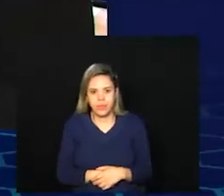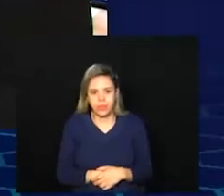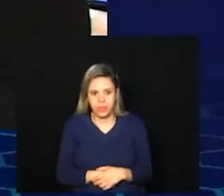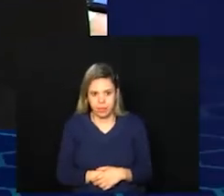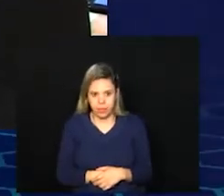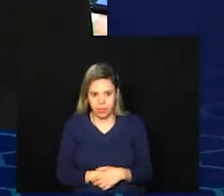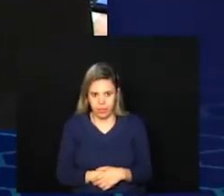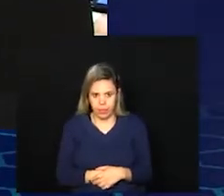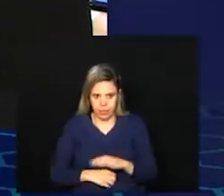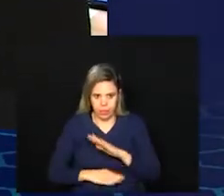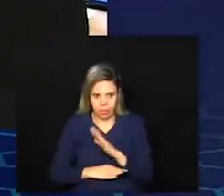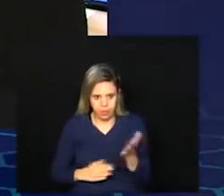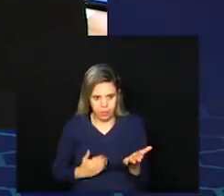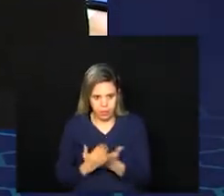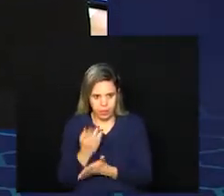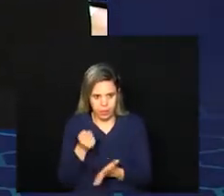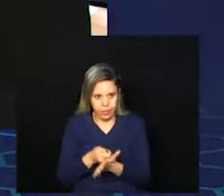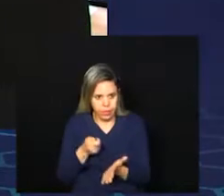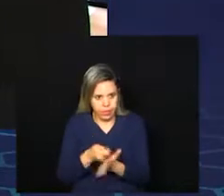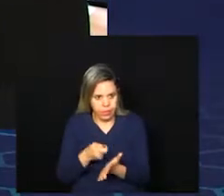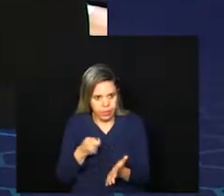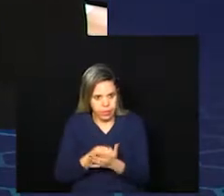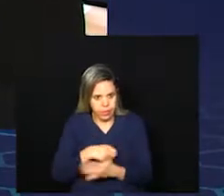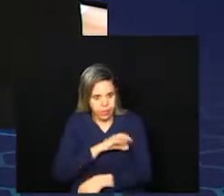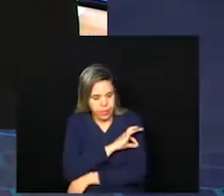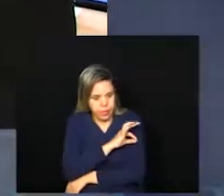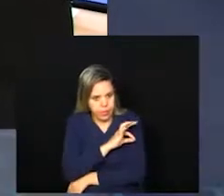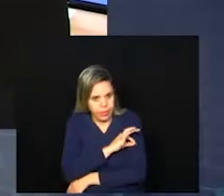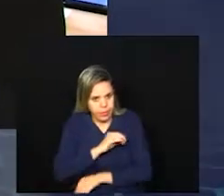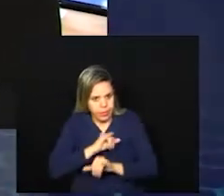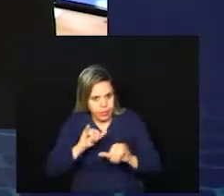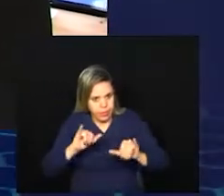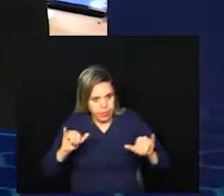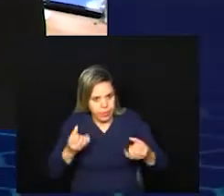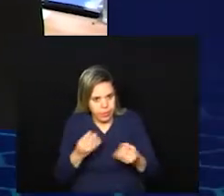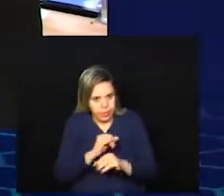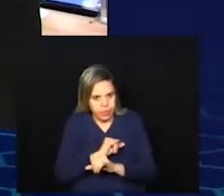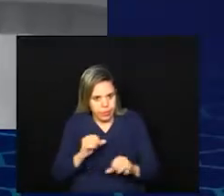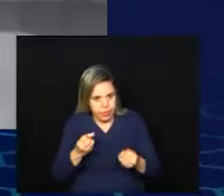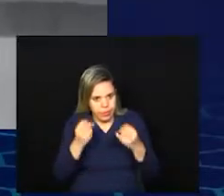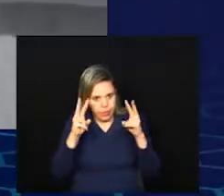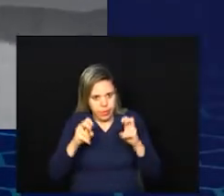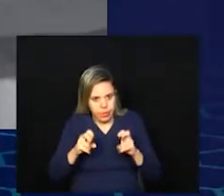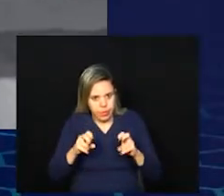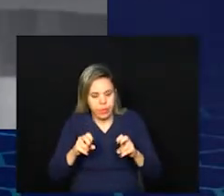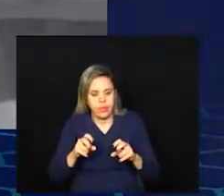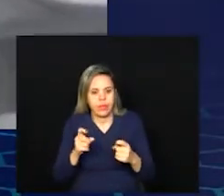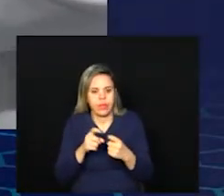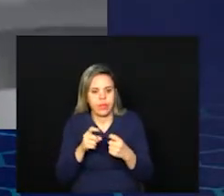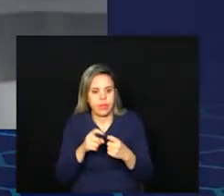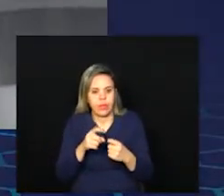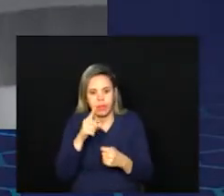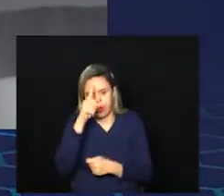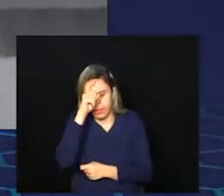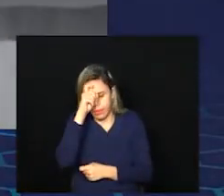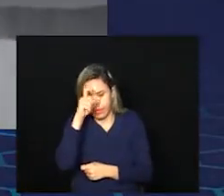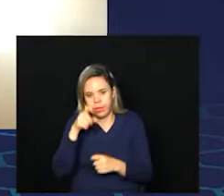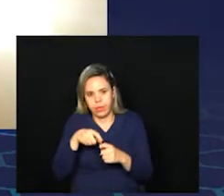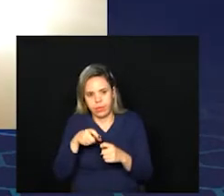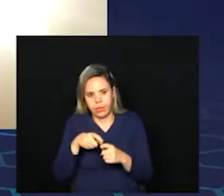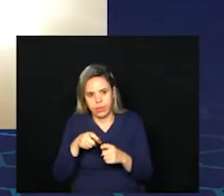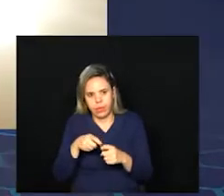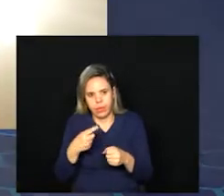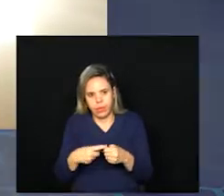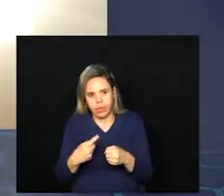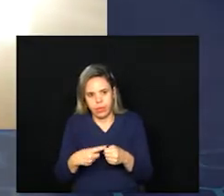A Câmara aprova a obrigatoriedade do Executivo divulgar informações sobre plantões médicos da rede municipal